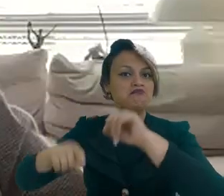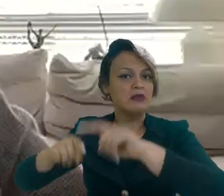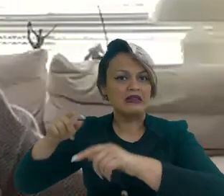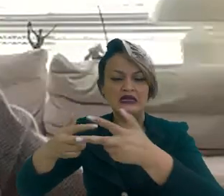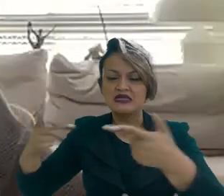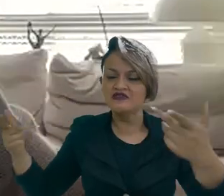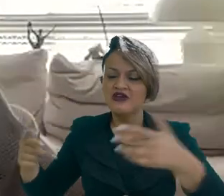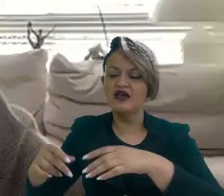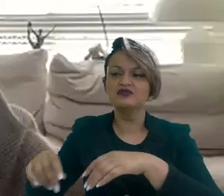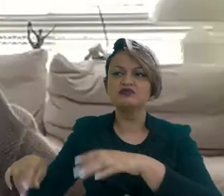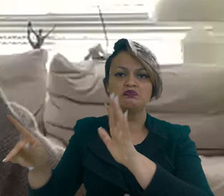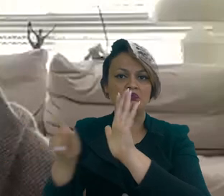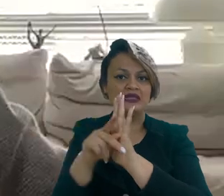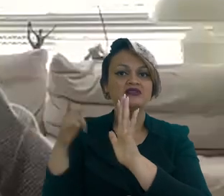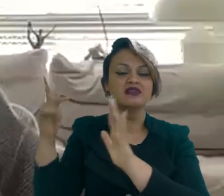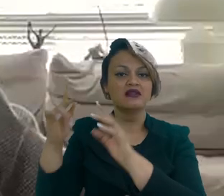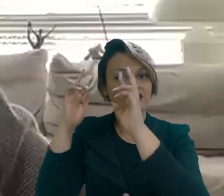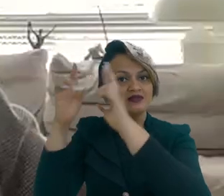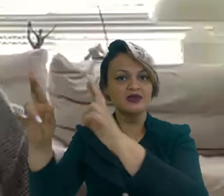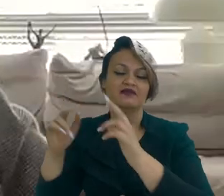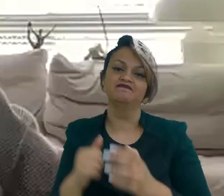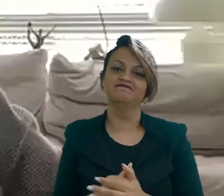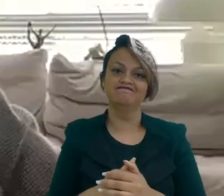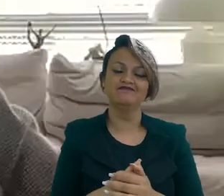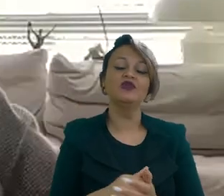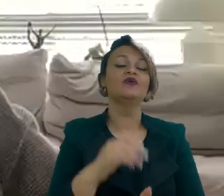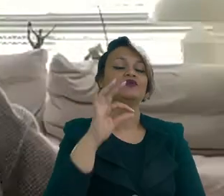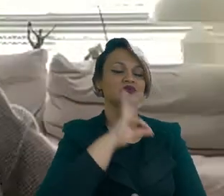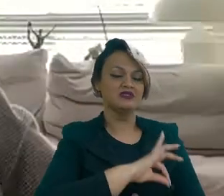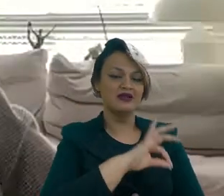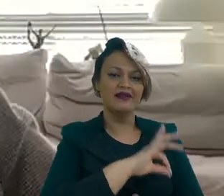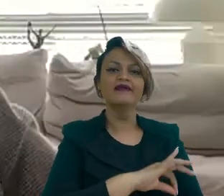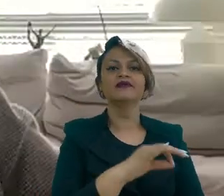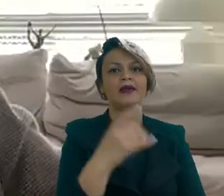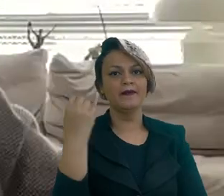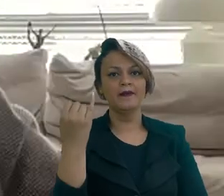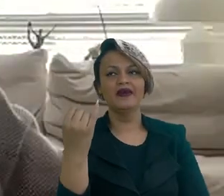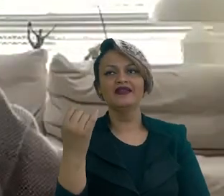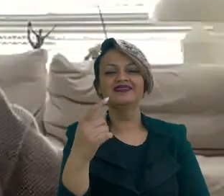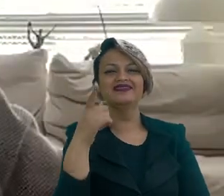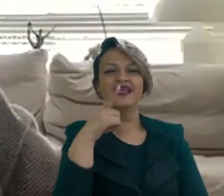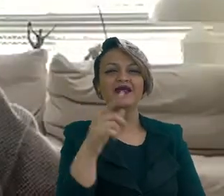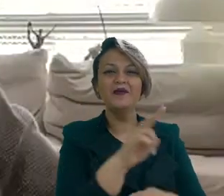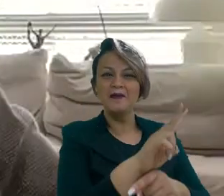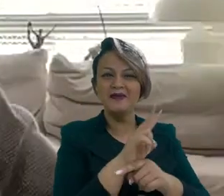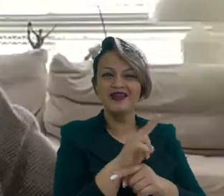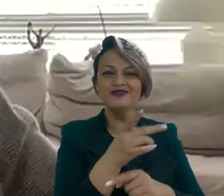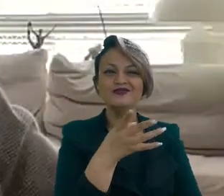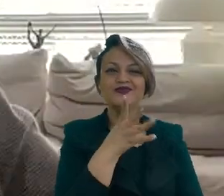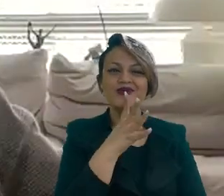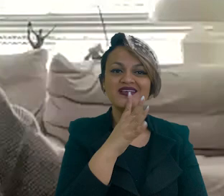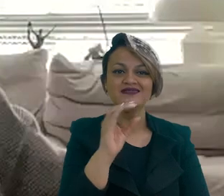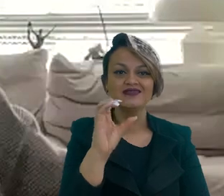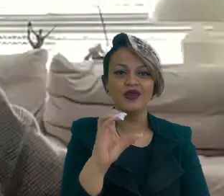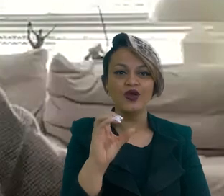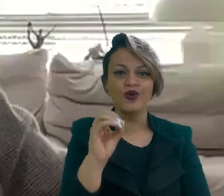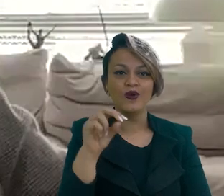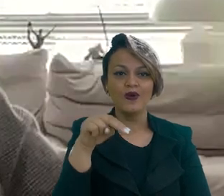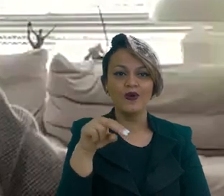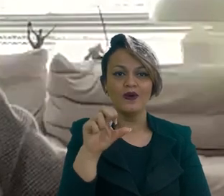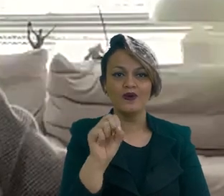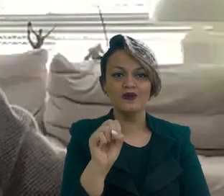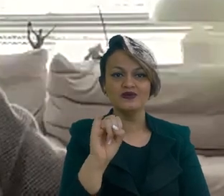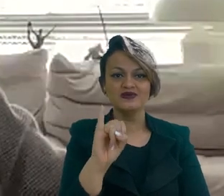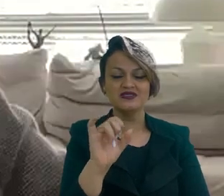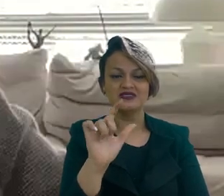o salário também que nos Ouçam os que julgam que é muito bonito o tal do empréstimo consignado